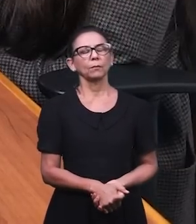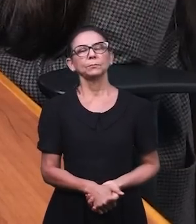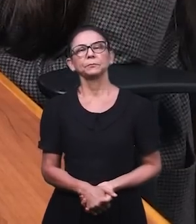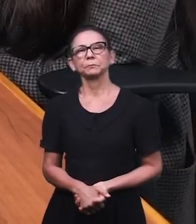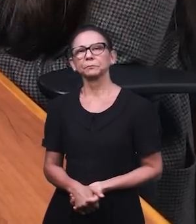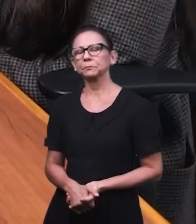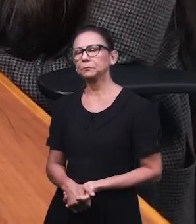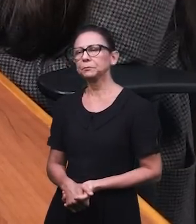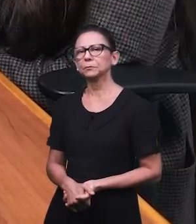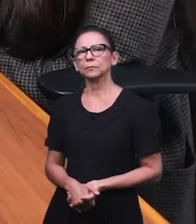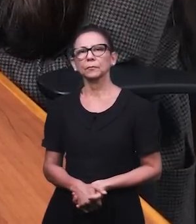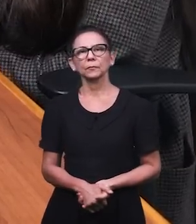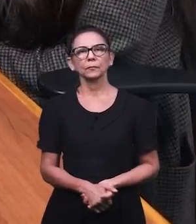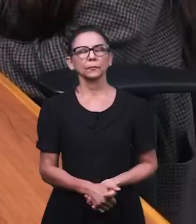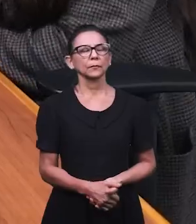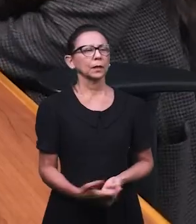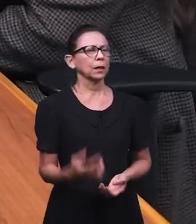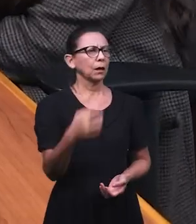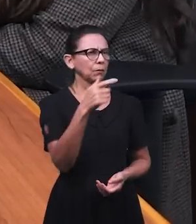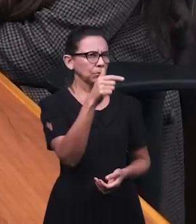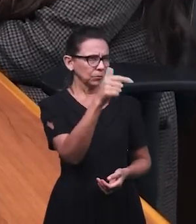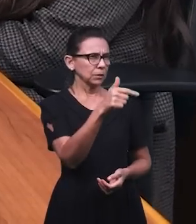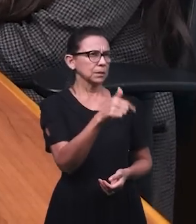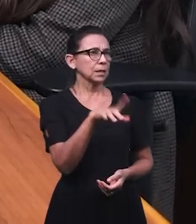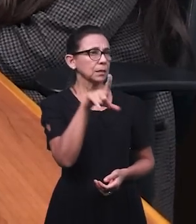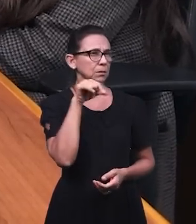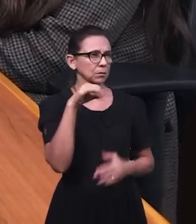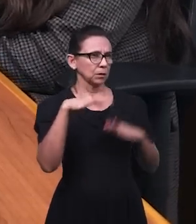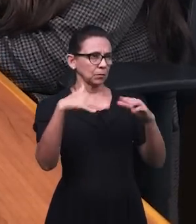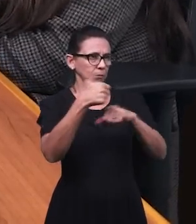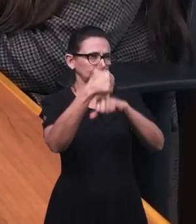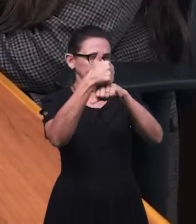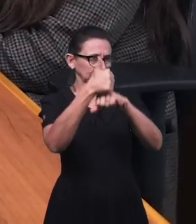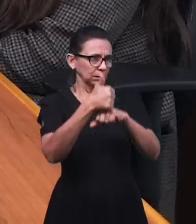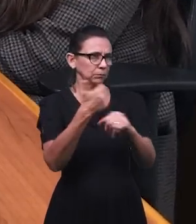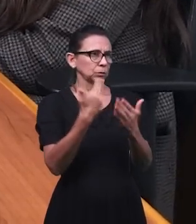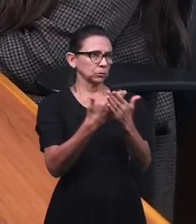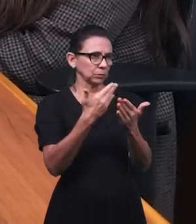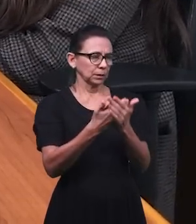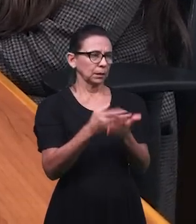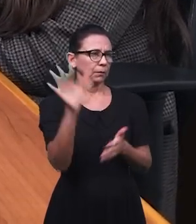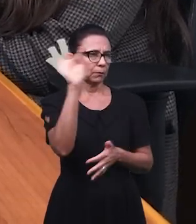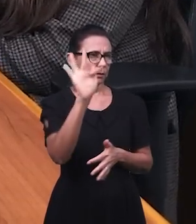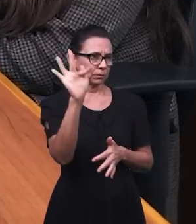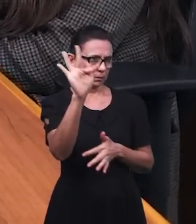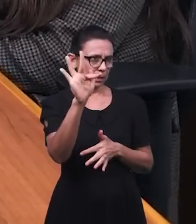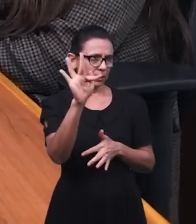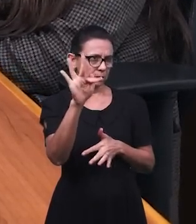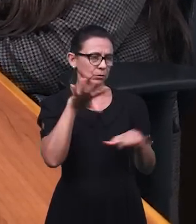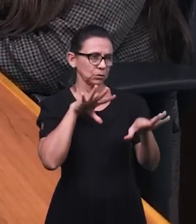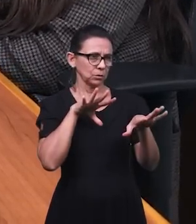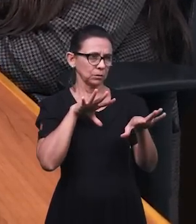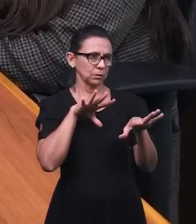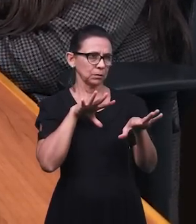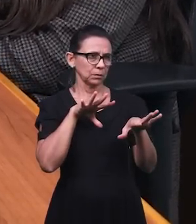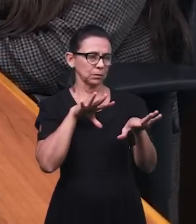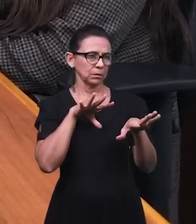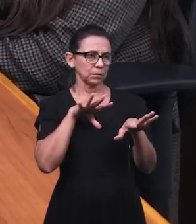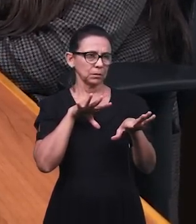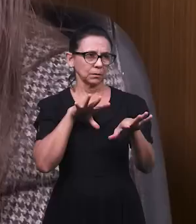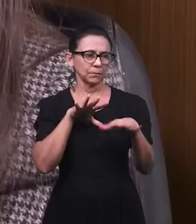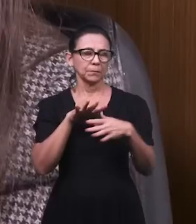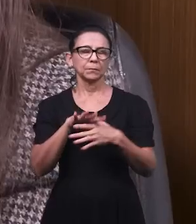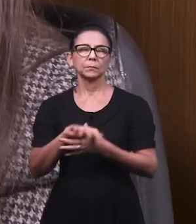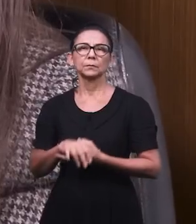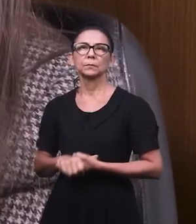direito ou o direito te escolheu? Olha que pergunta interessante. Acho que o direito me escolheu. Na verdade, eu acho